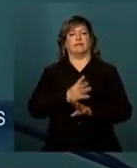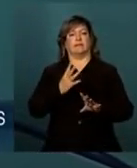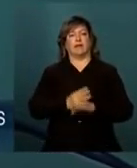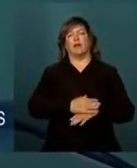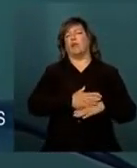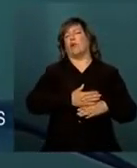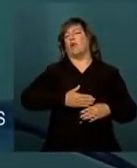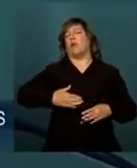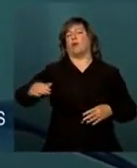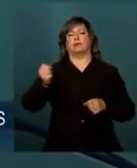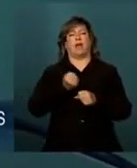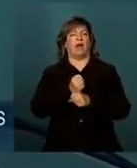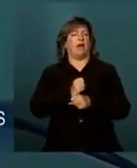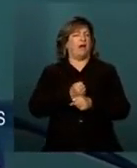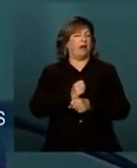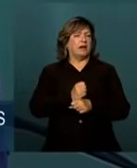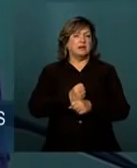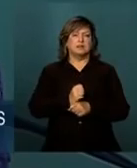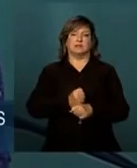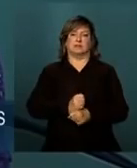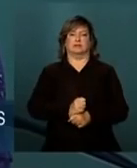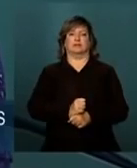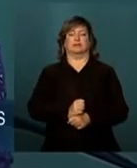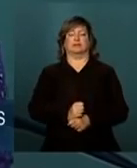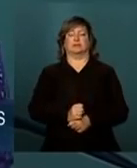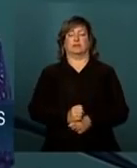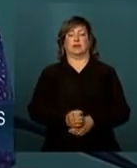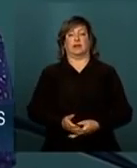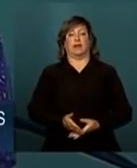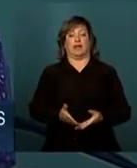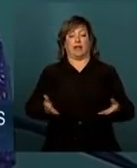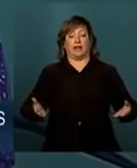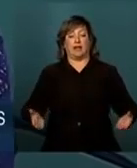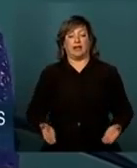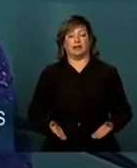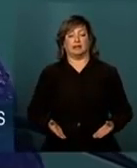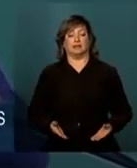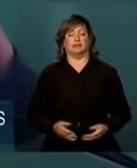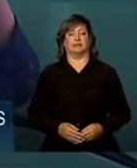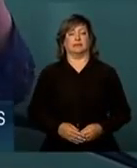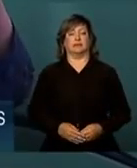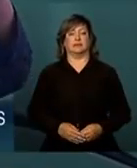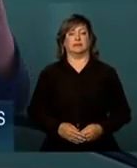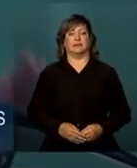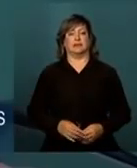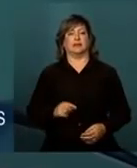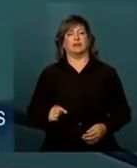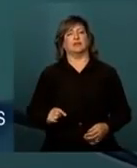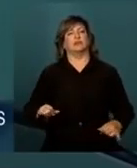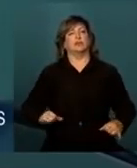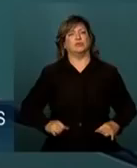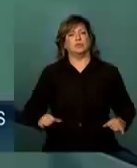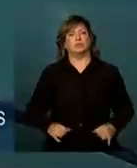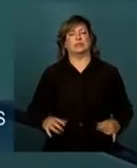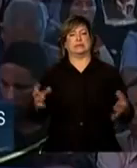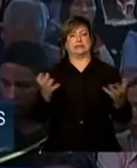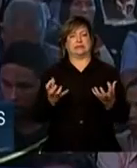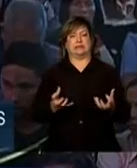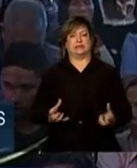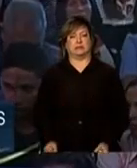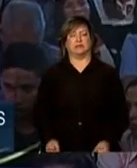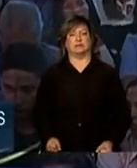de anos e anos a fio, a essa então maldição que era a seca.